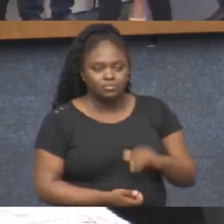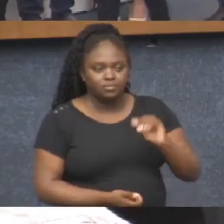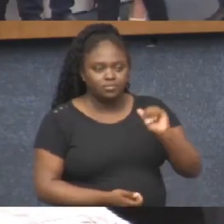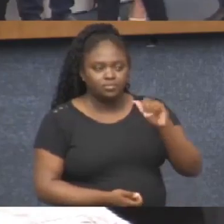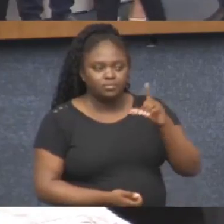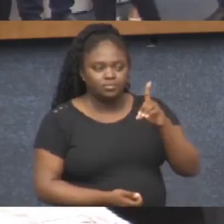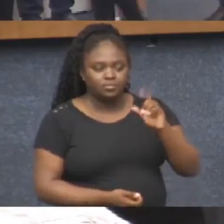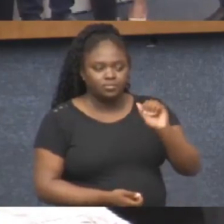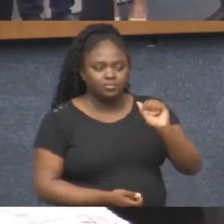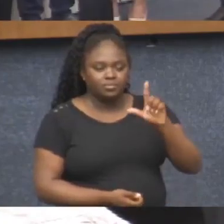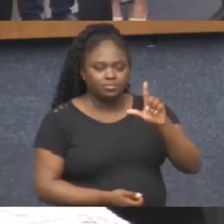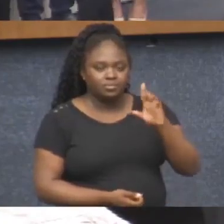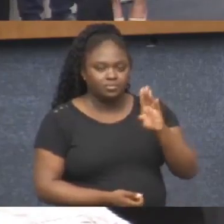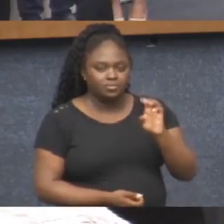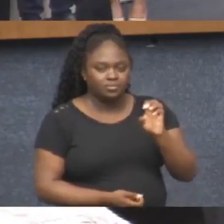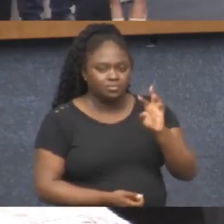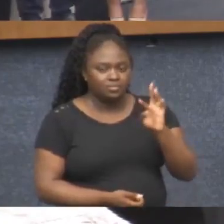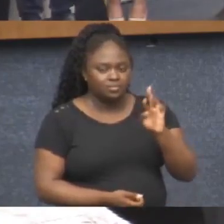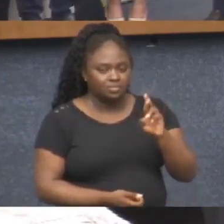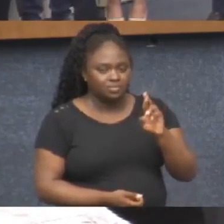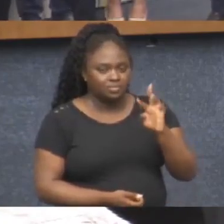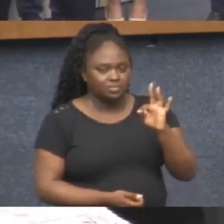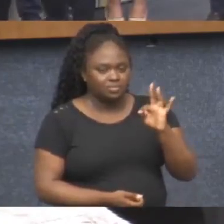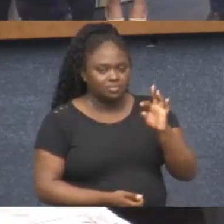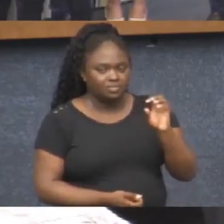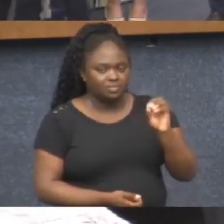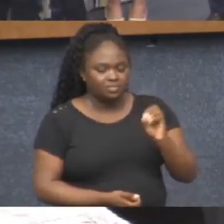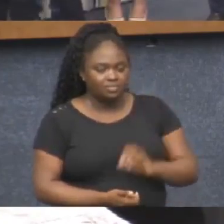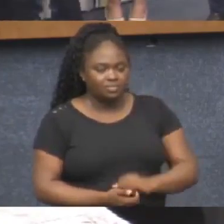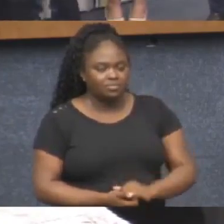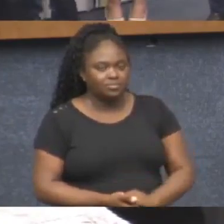Adalberto de Souza Guido.